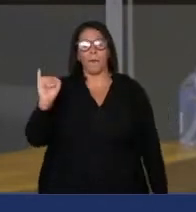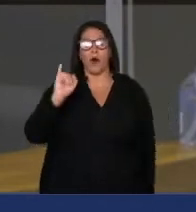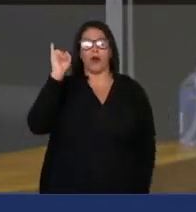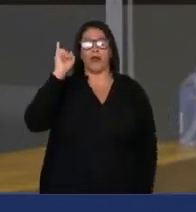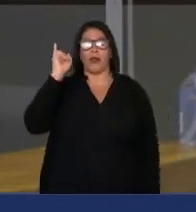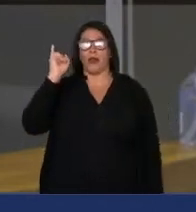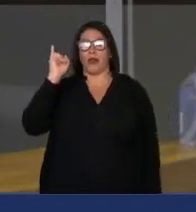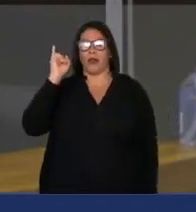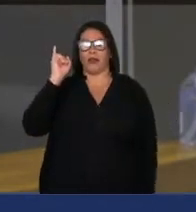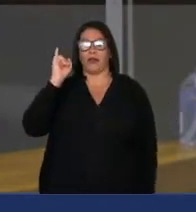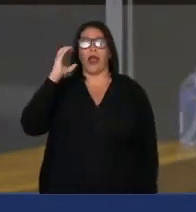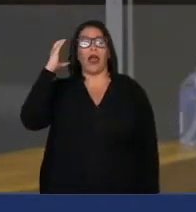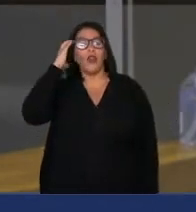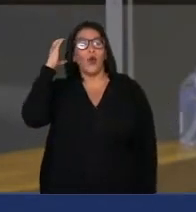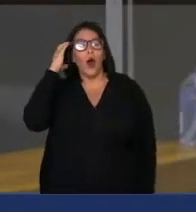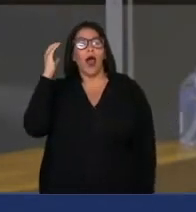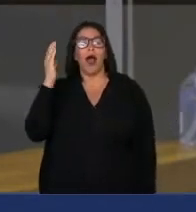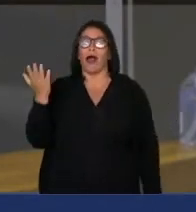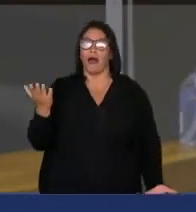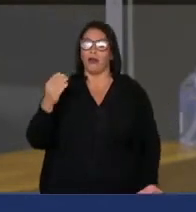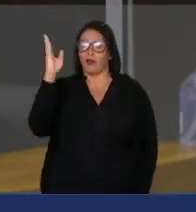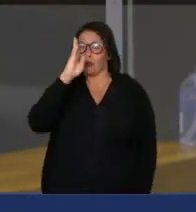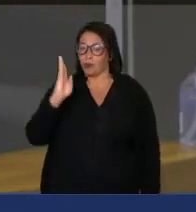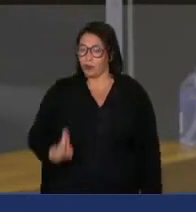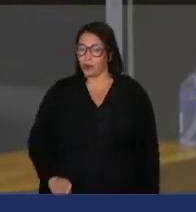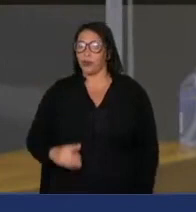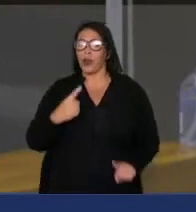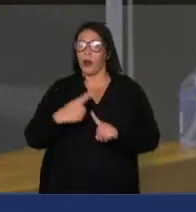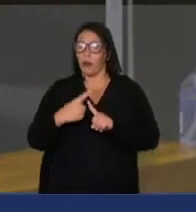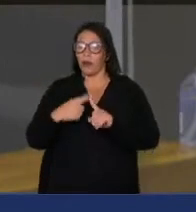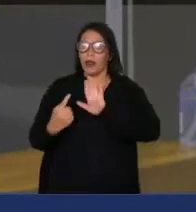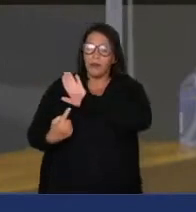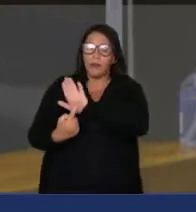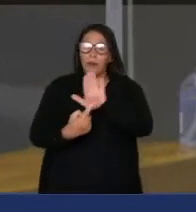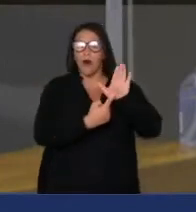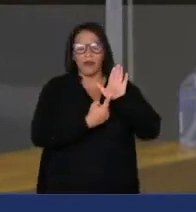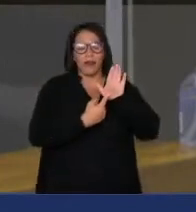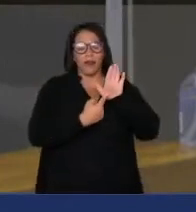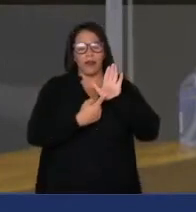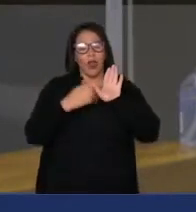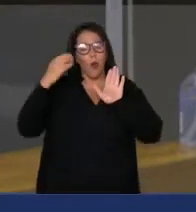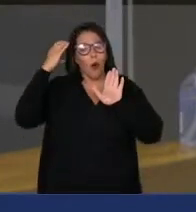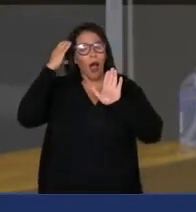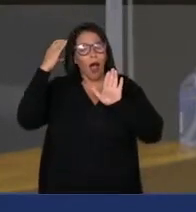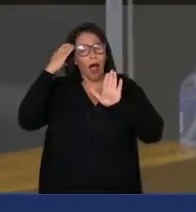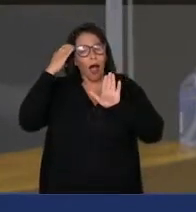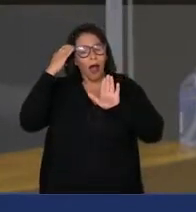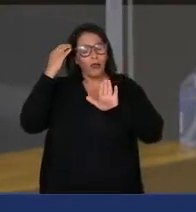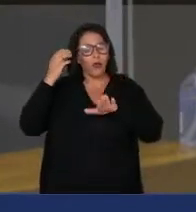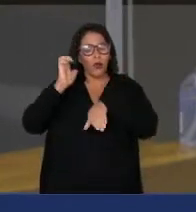país, através de um dos grandes expoentes do rádio do estado do